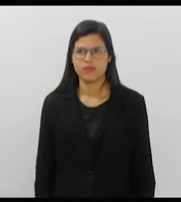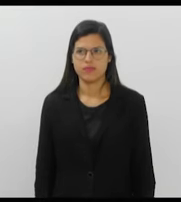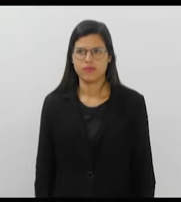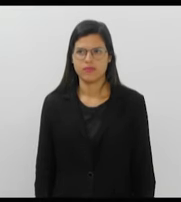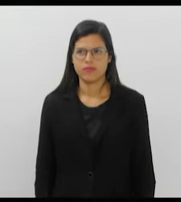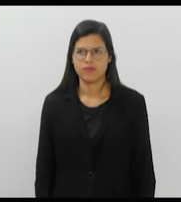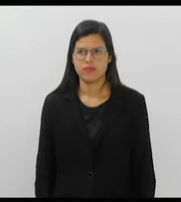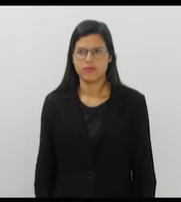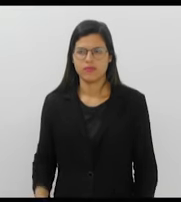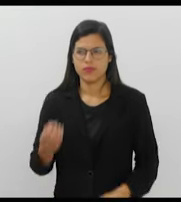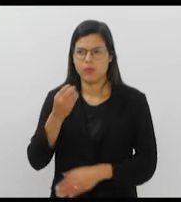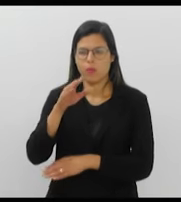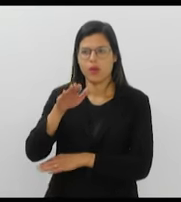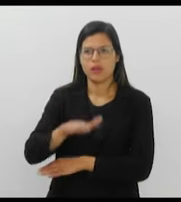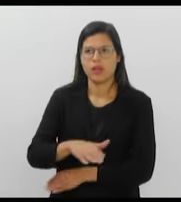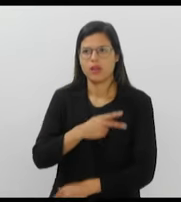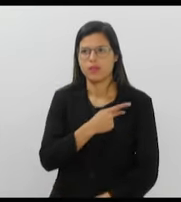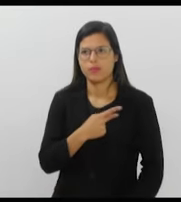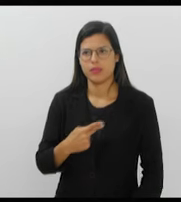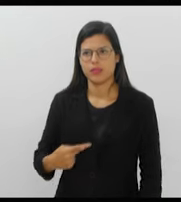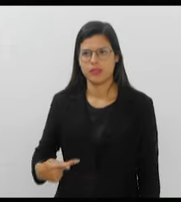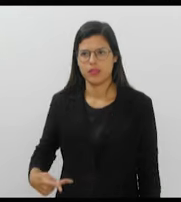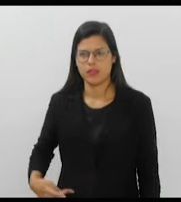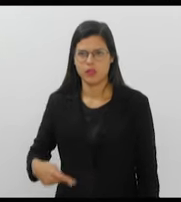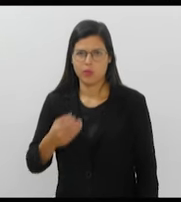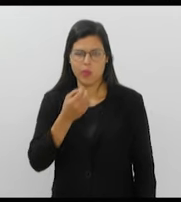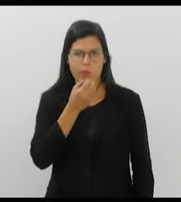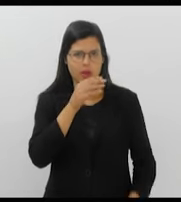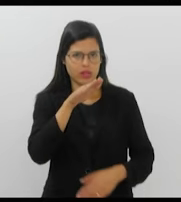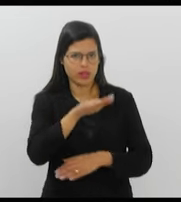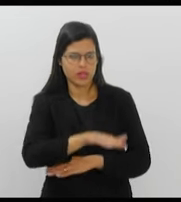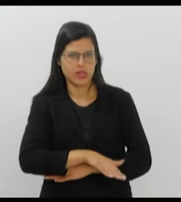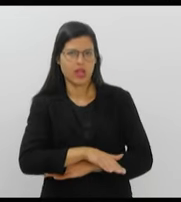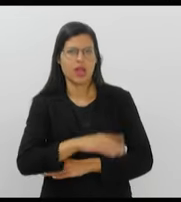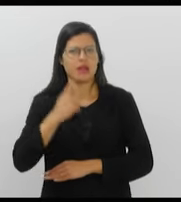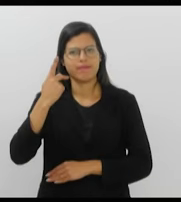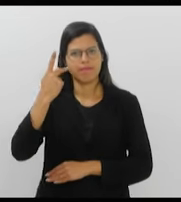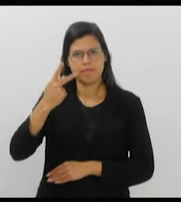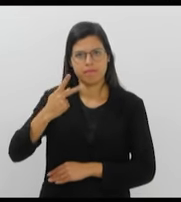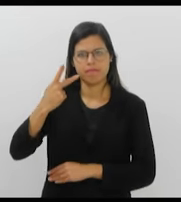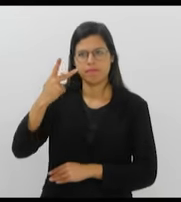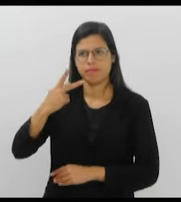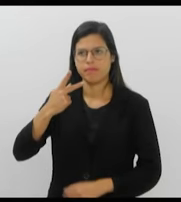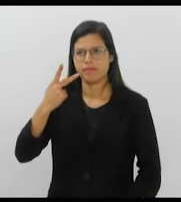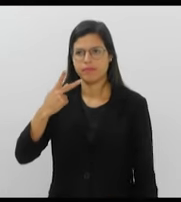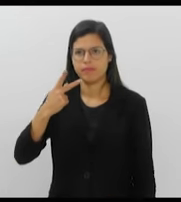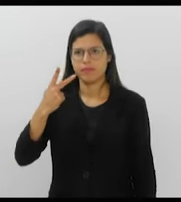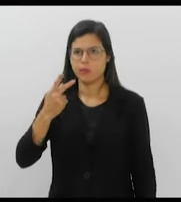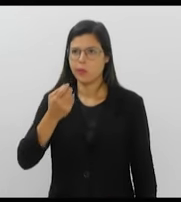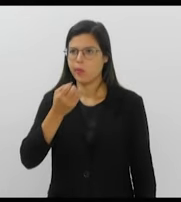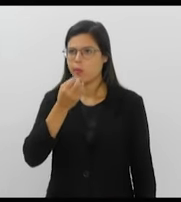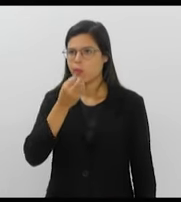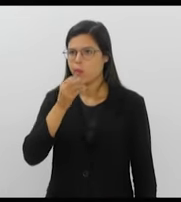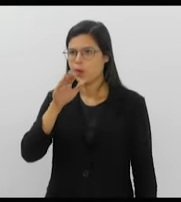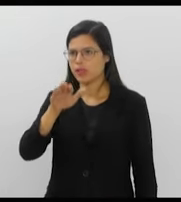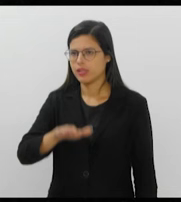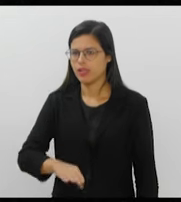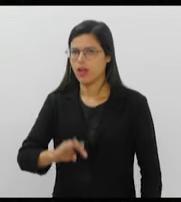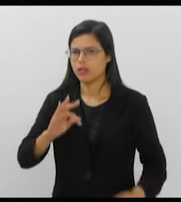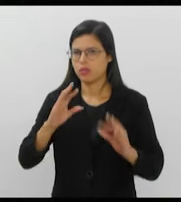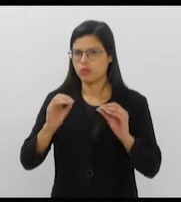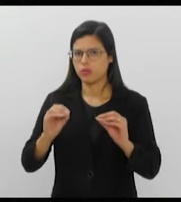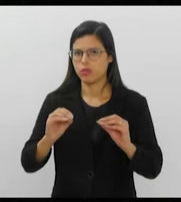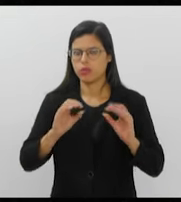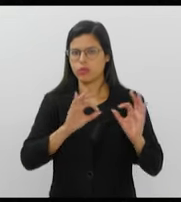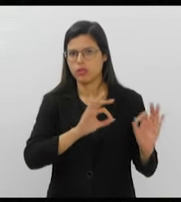Boa tarde, senhor presidente. Boa tarde, nobres parlamentares. Boa tarde a todos aqueles que nos